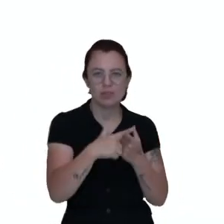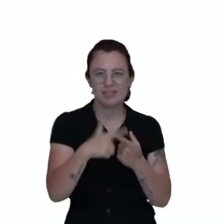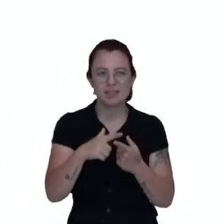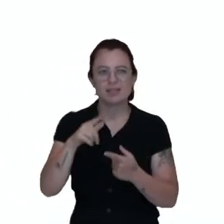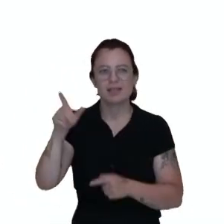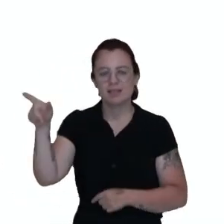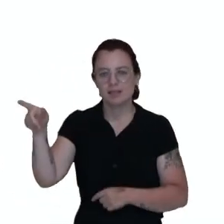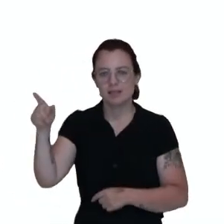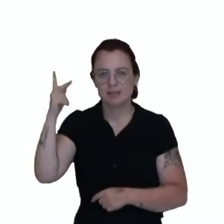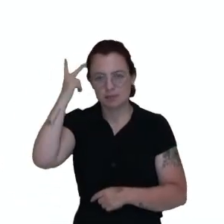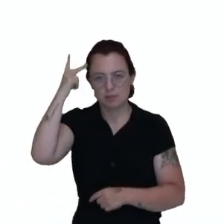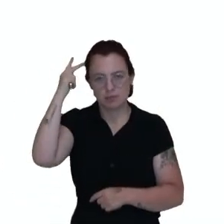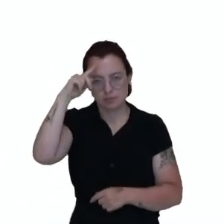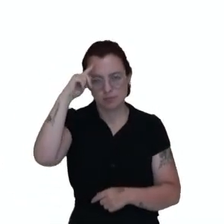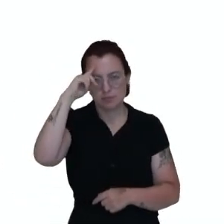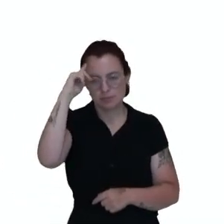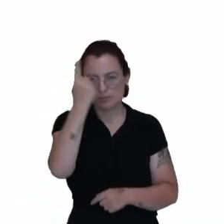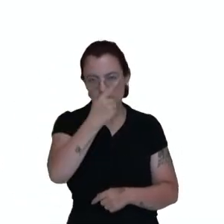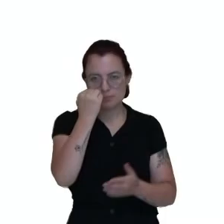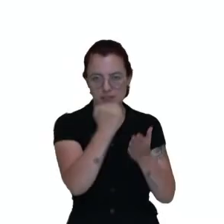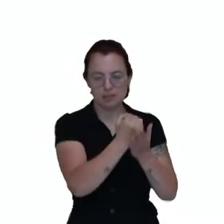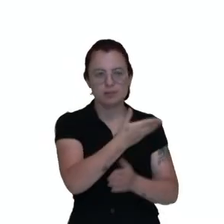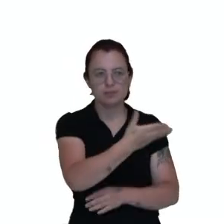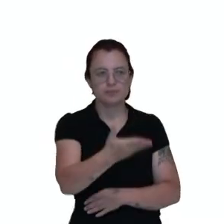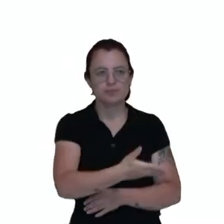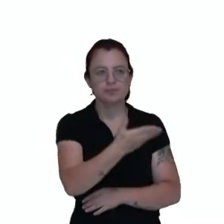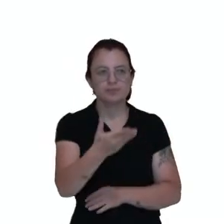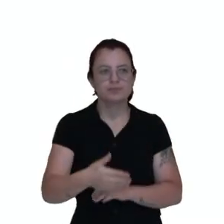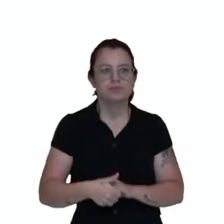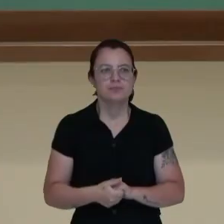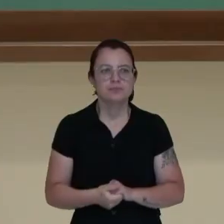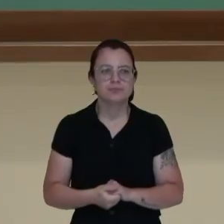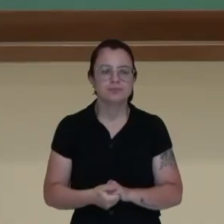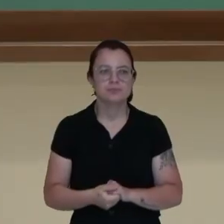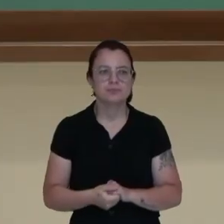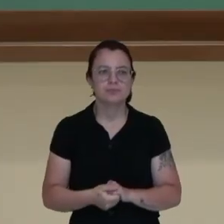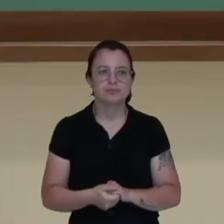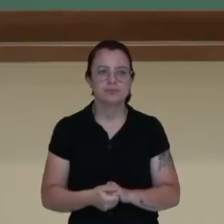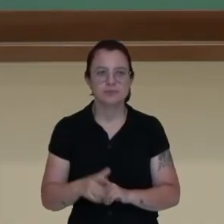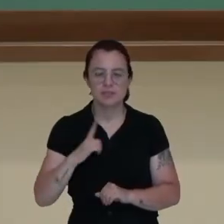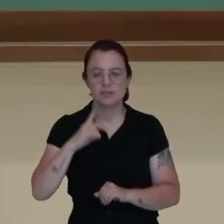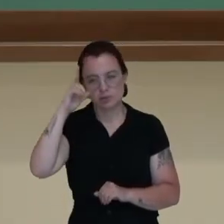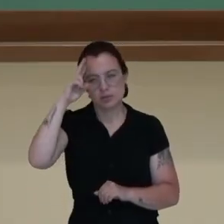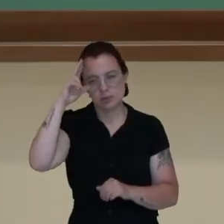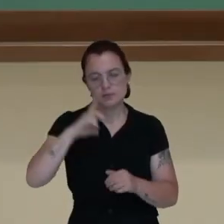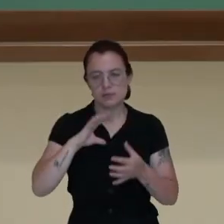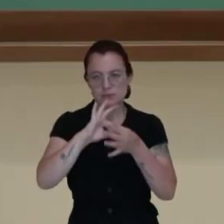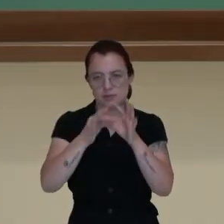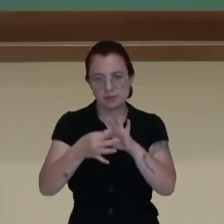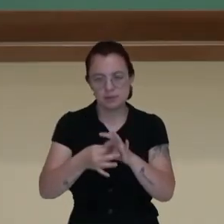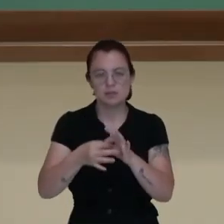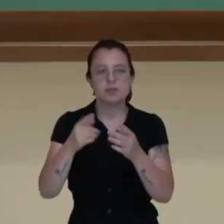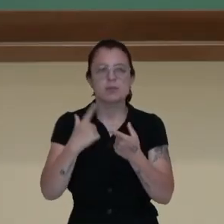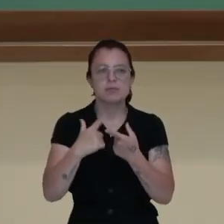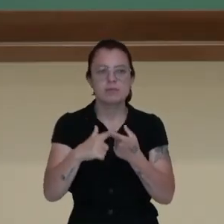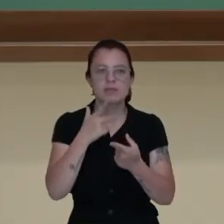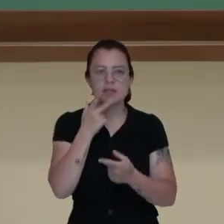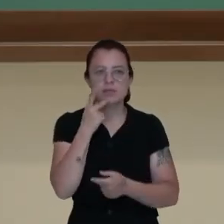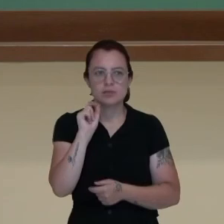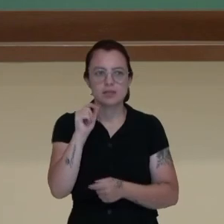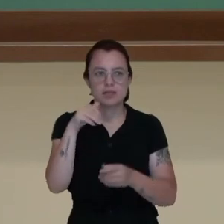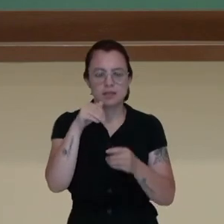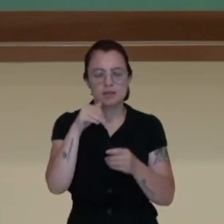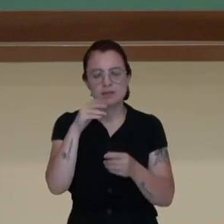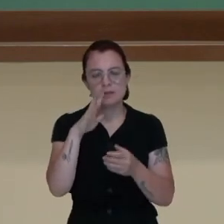da política, né, da Paraíba, e existem várias outras histórias que falam que isso está ligado ao assassinato passional, entre outras